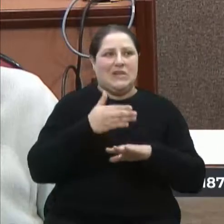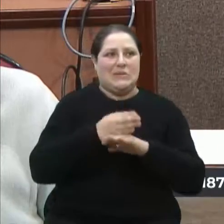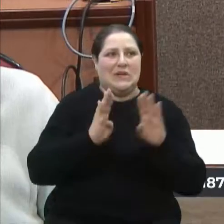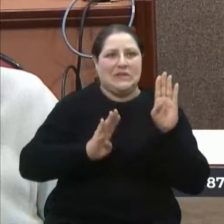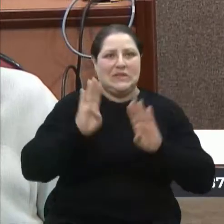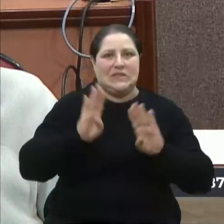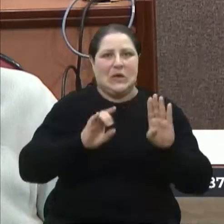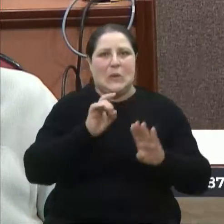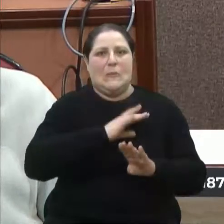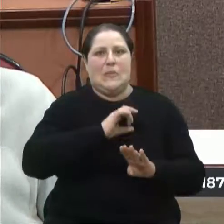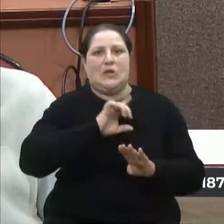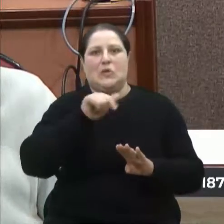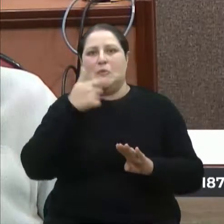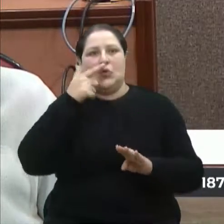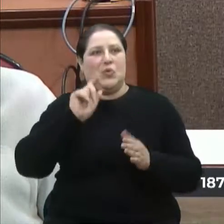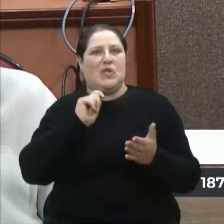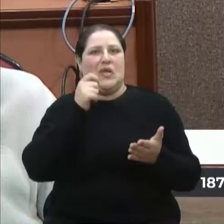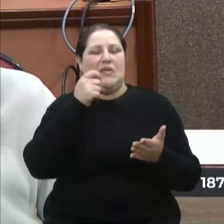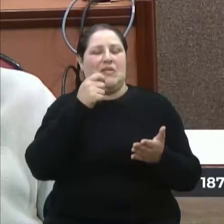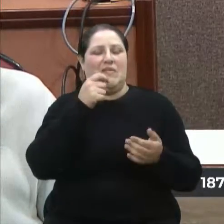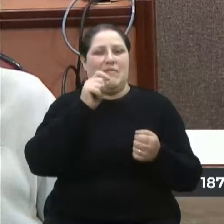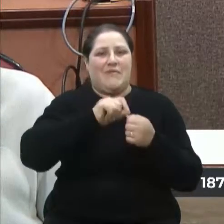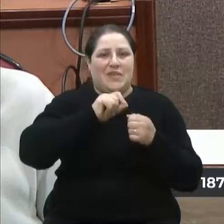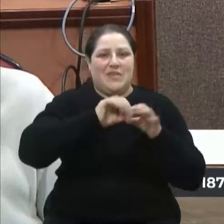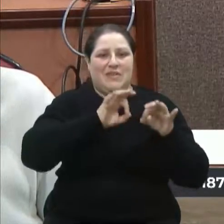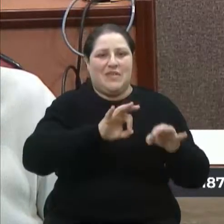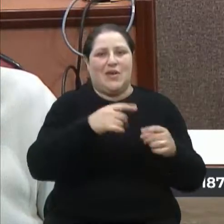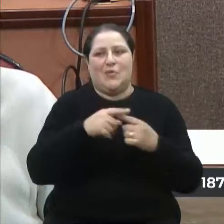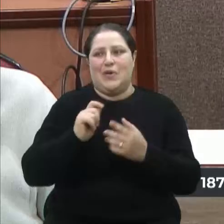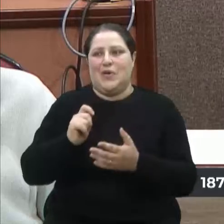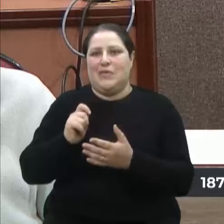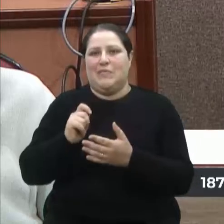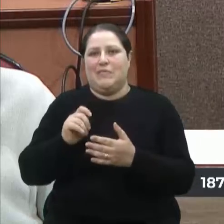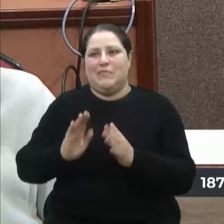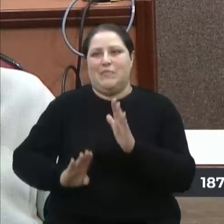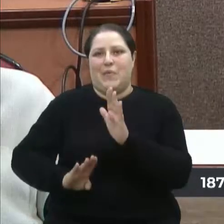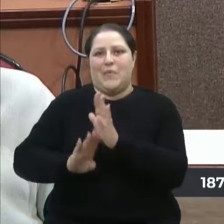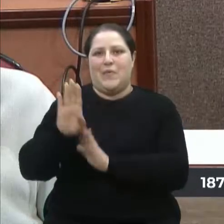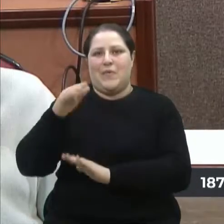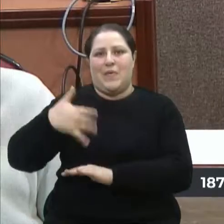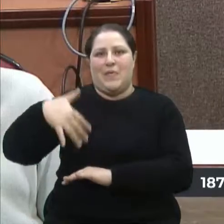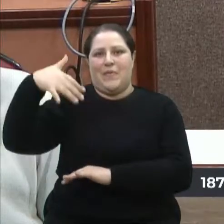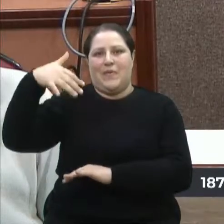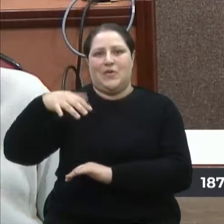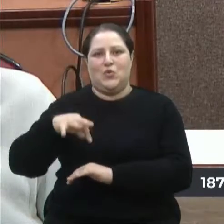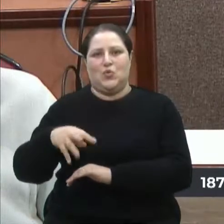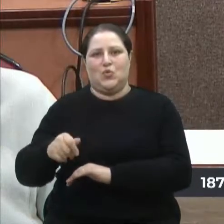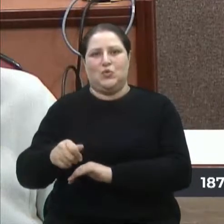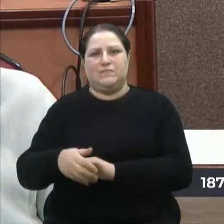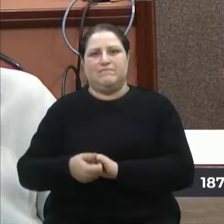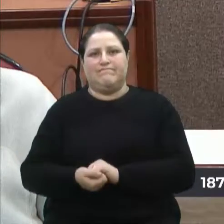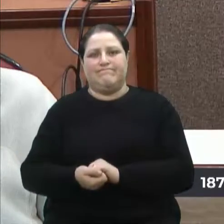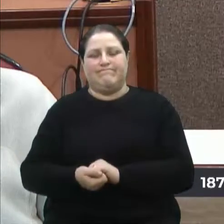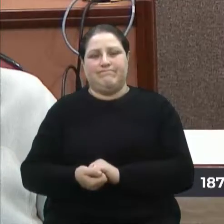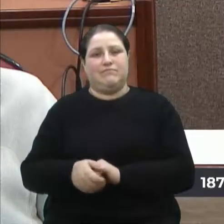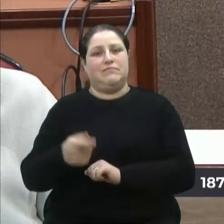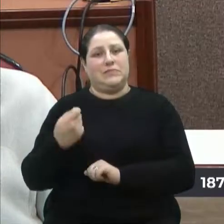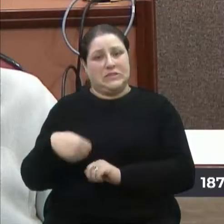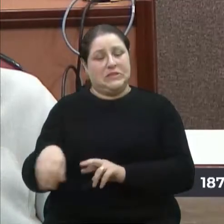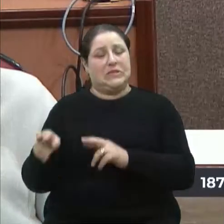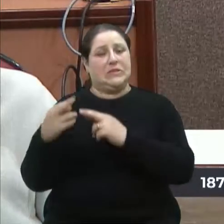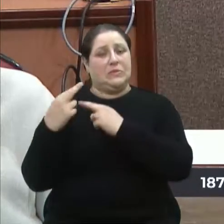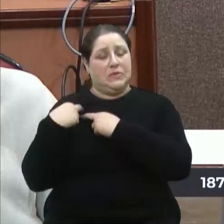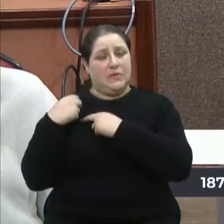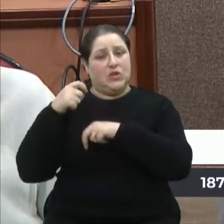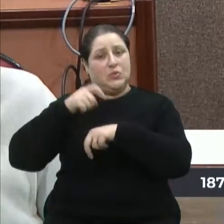não ter como arcar com esses aumentos constantes, enfim. Eu acho que a gente tem que ter essa responsabilidade de